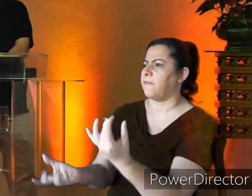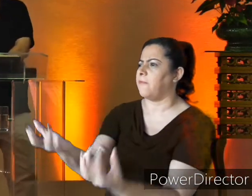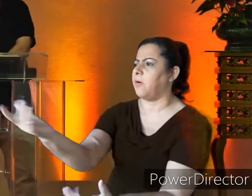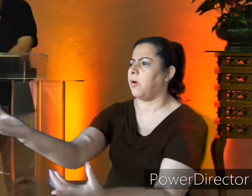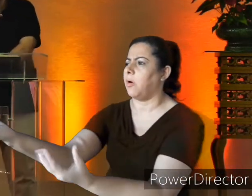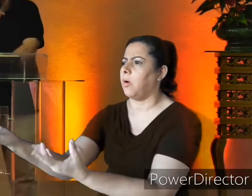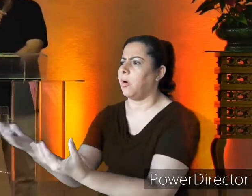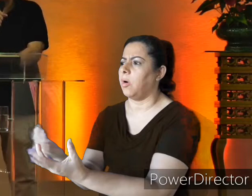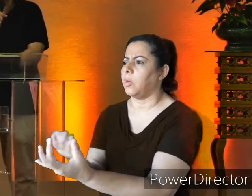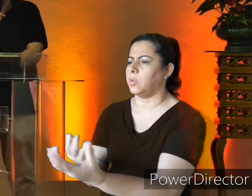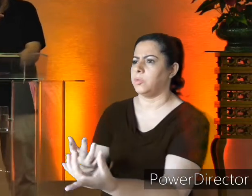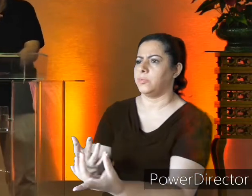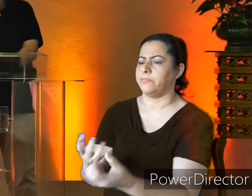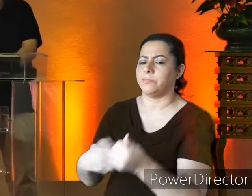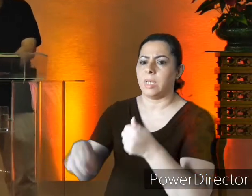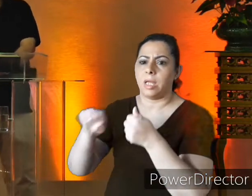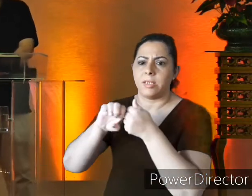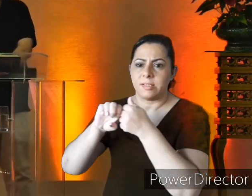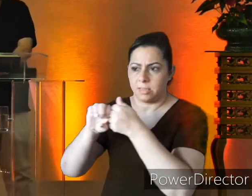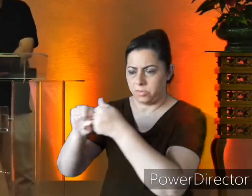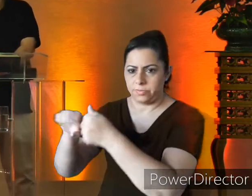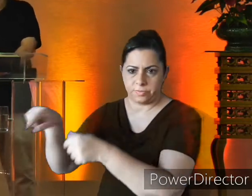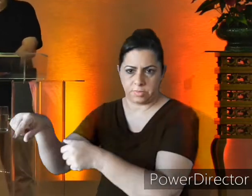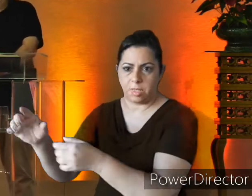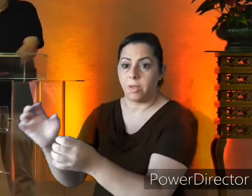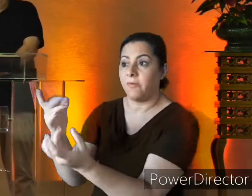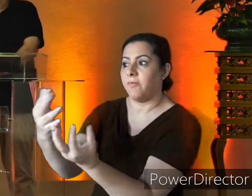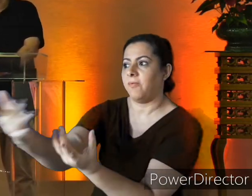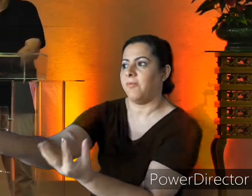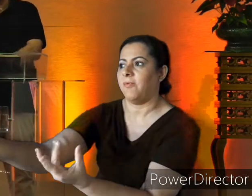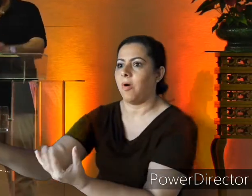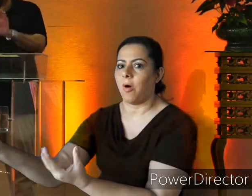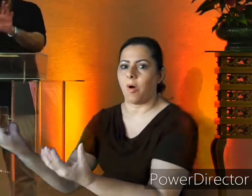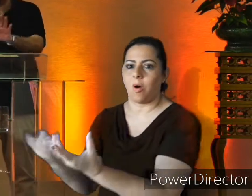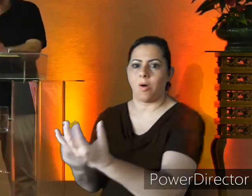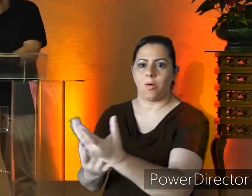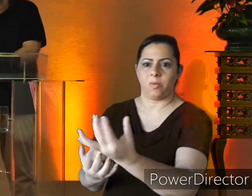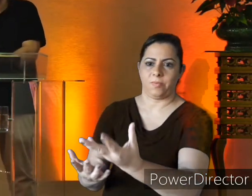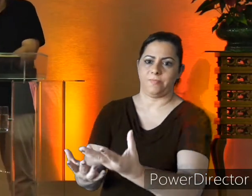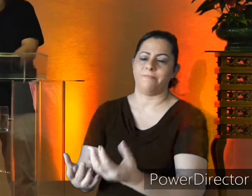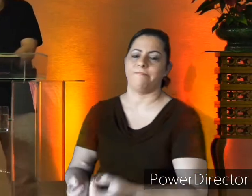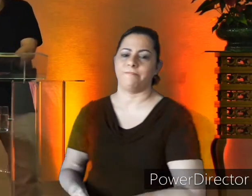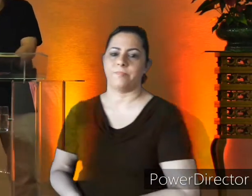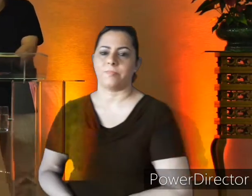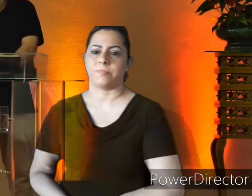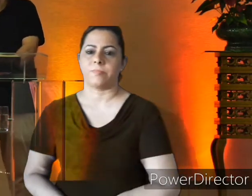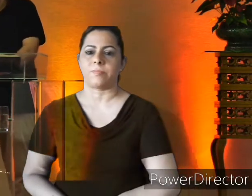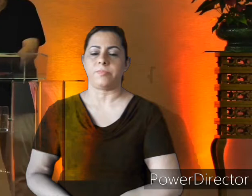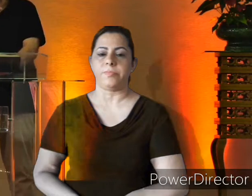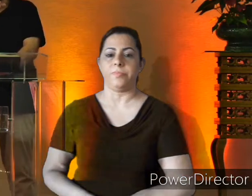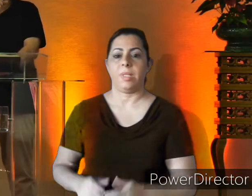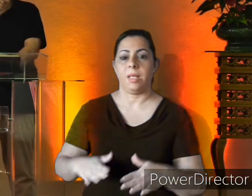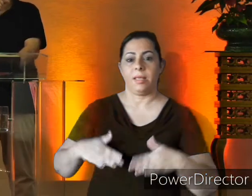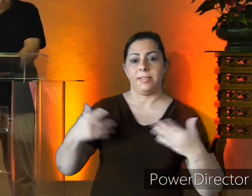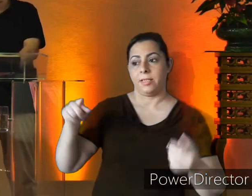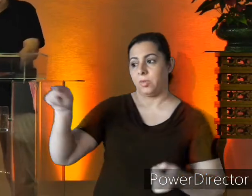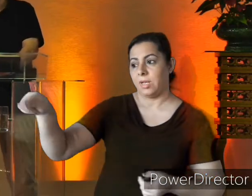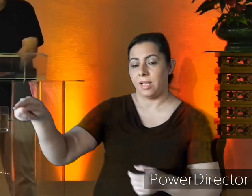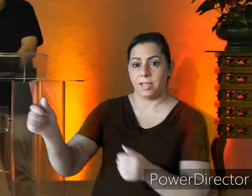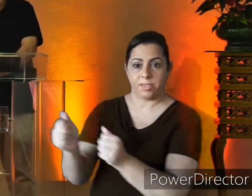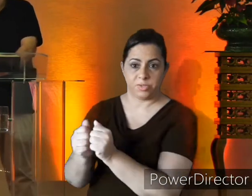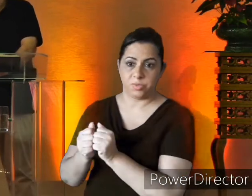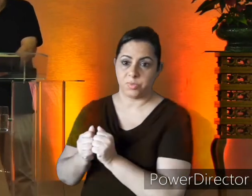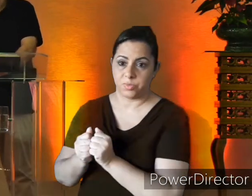carros de fogo em redor de Eliseu. Com o exército do rei da Síria estavam os